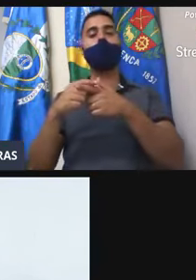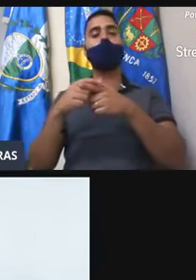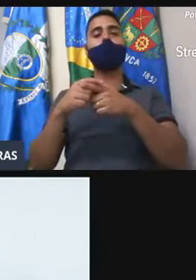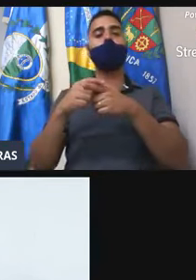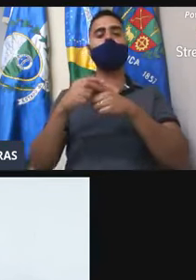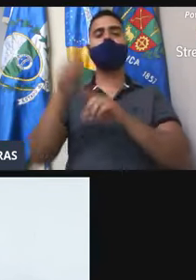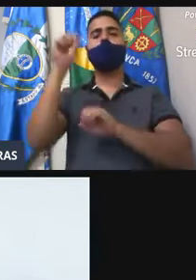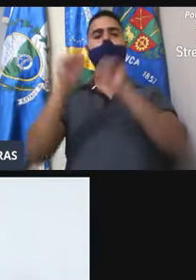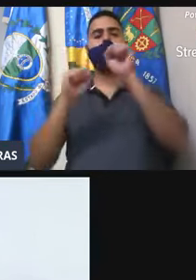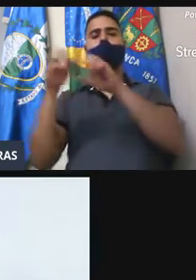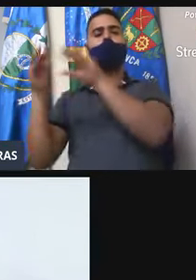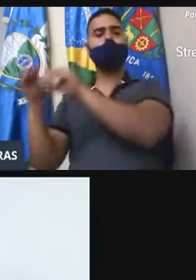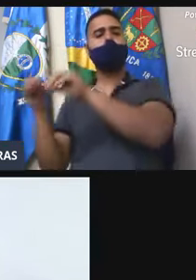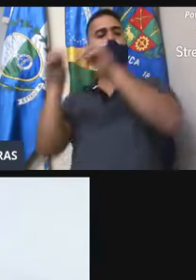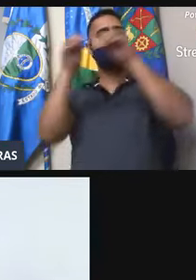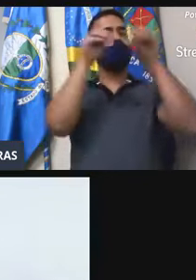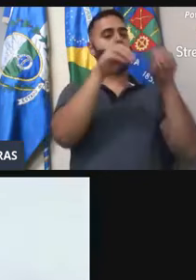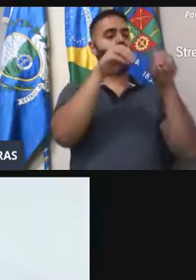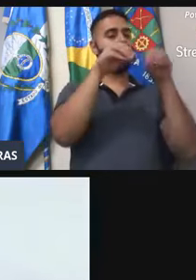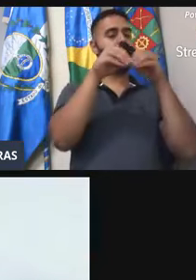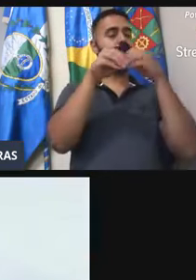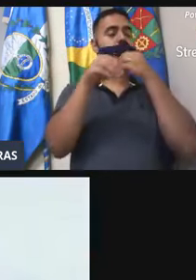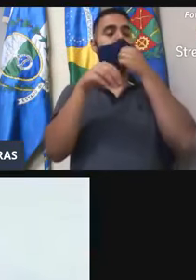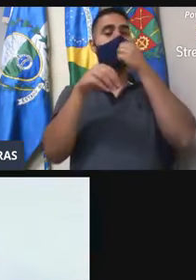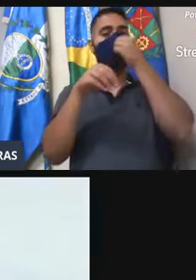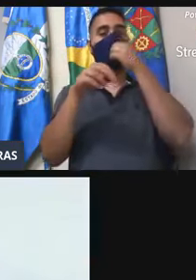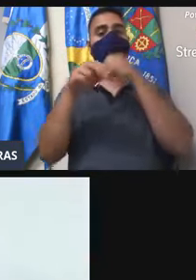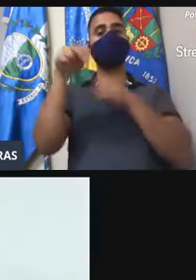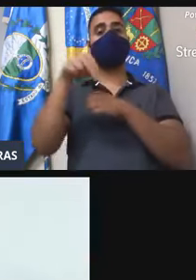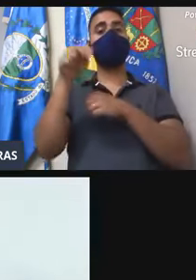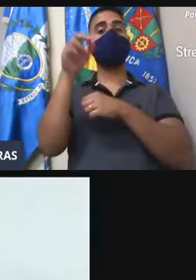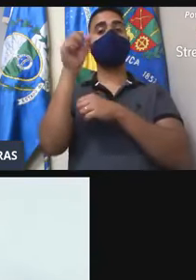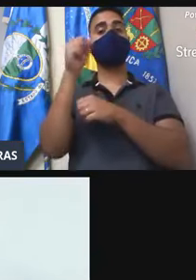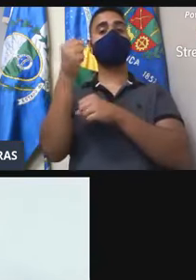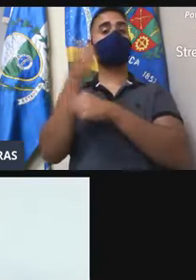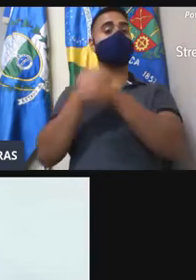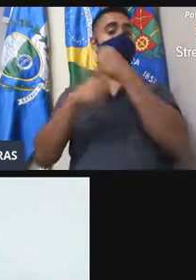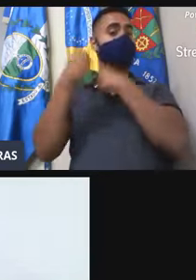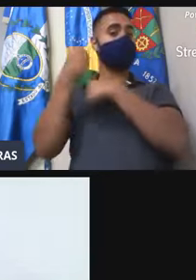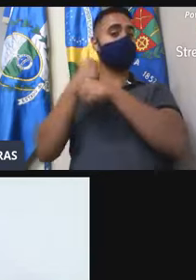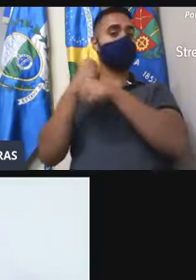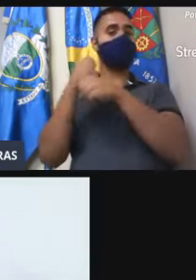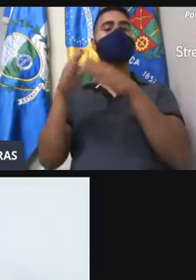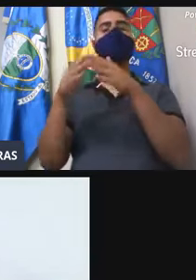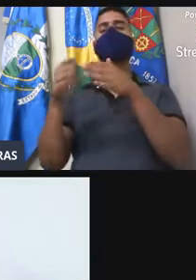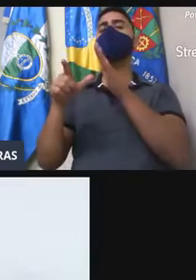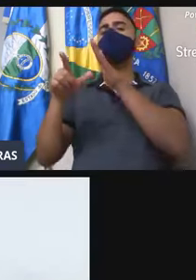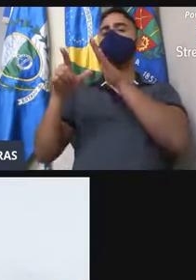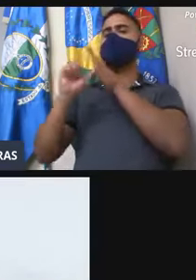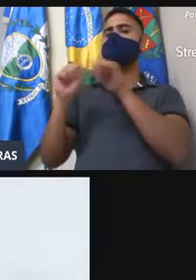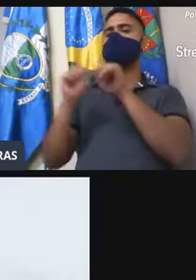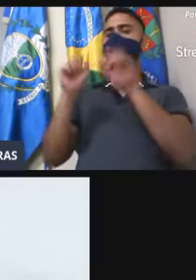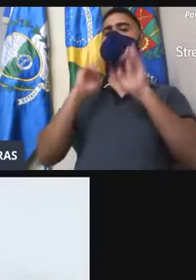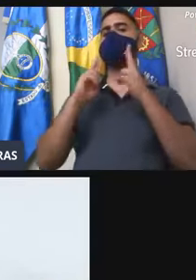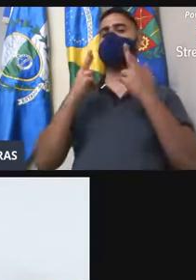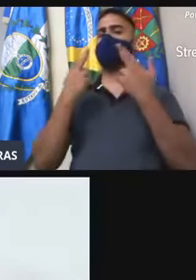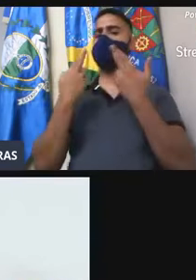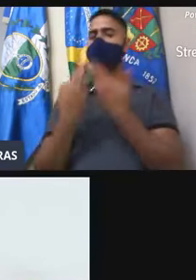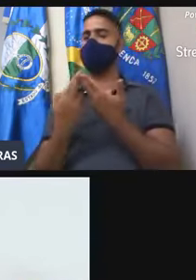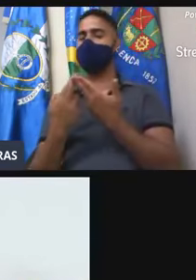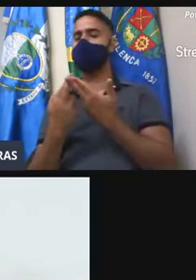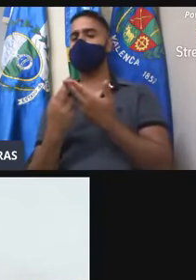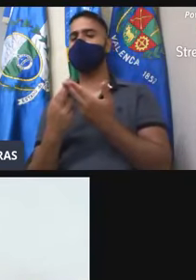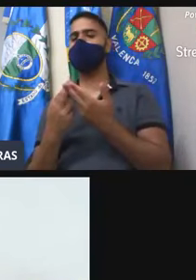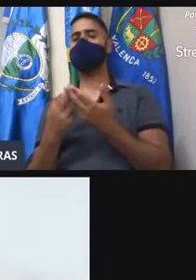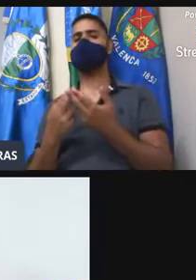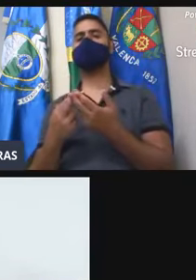se mudar para ali. A Chinesinho se mudou em novembro do ano passado. A gente pediu com antecedência, quando nós tivemos reunião, né, que havia